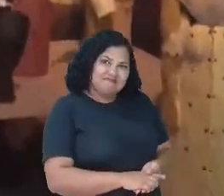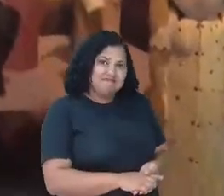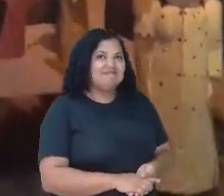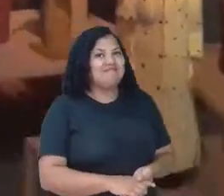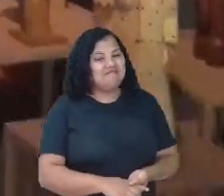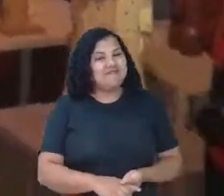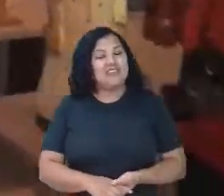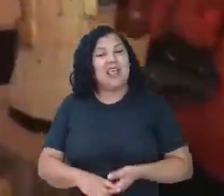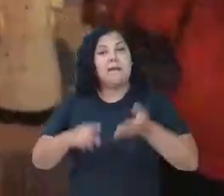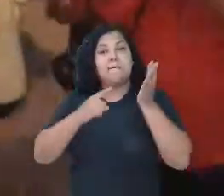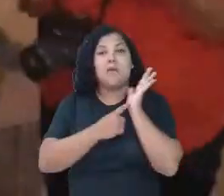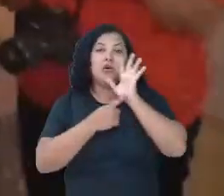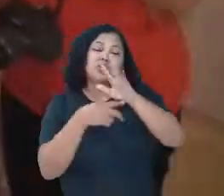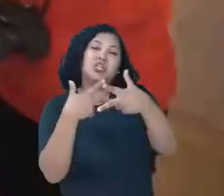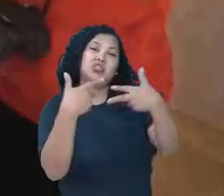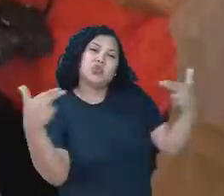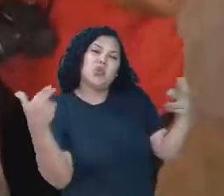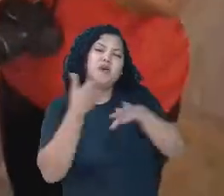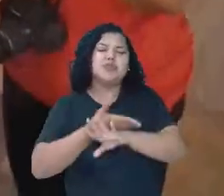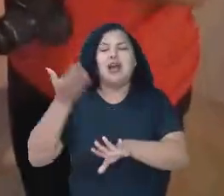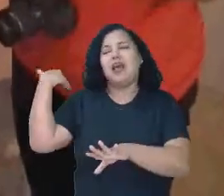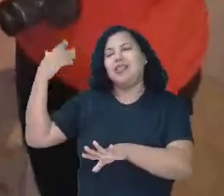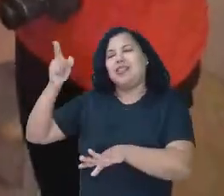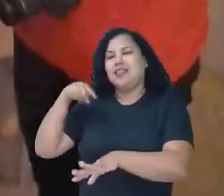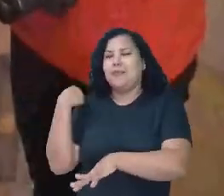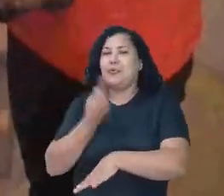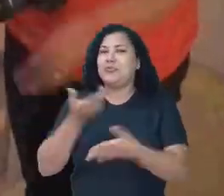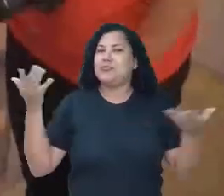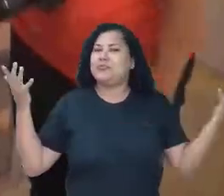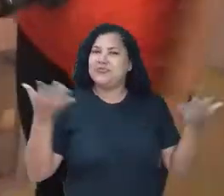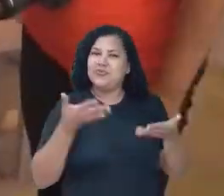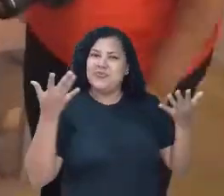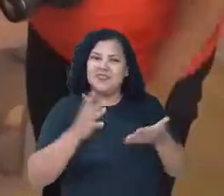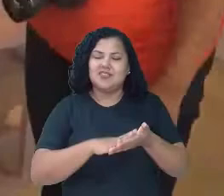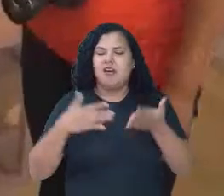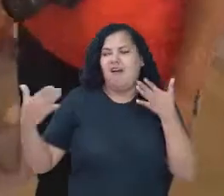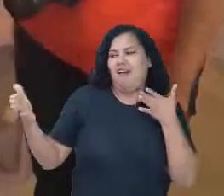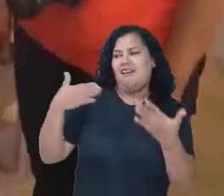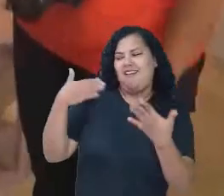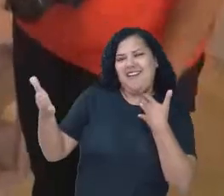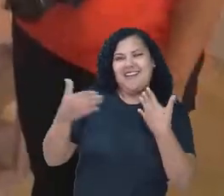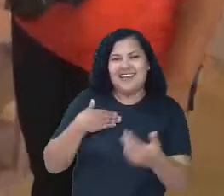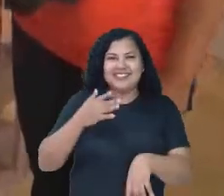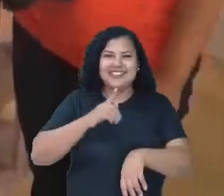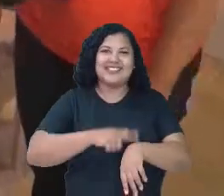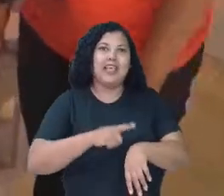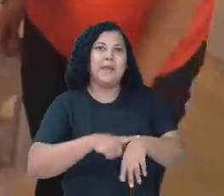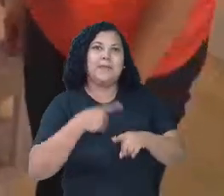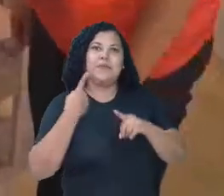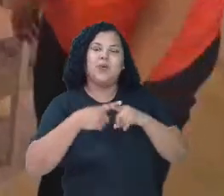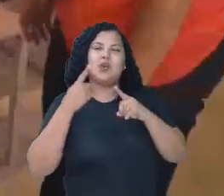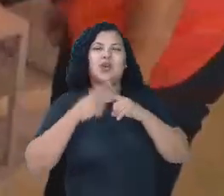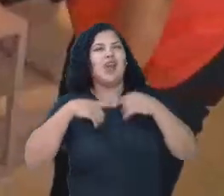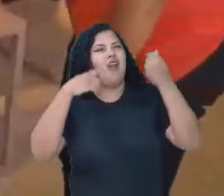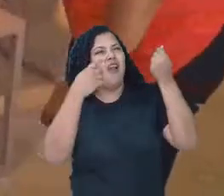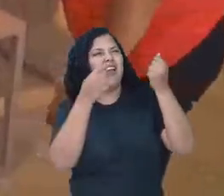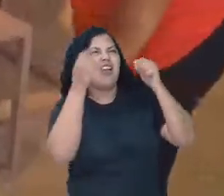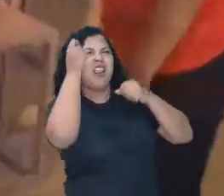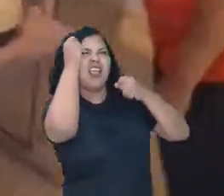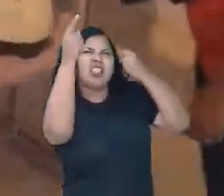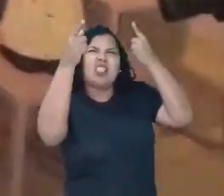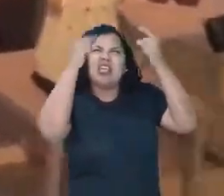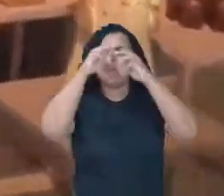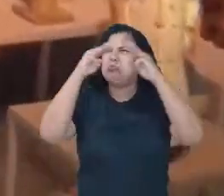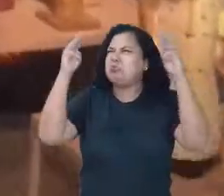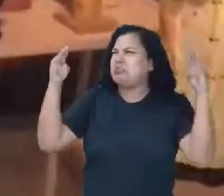trazer as coisas antigas para o nosso universo hoje. Um diálogo com o nosso tempo, né? Porque desconstruir aquela ideia que